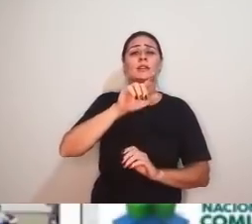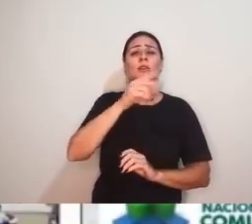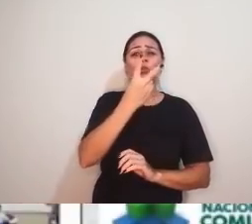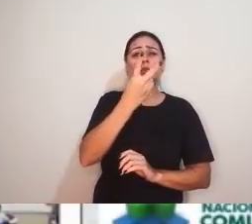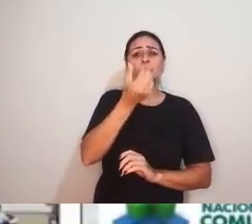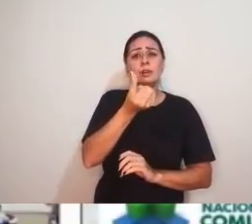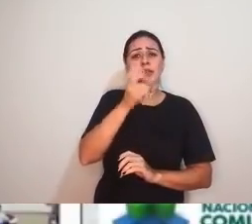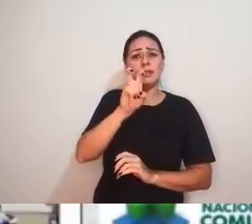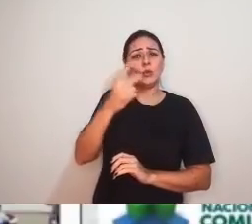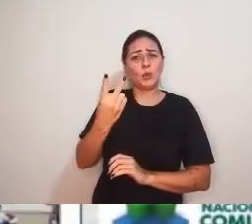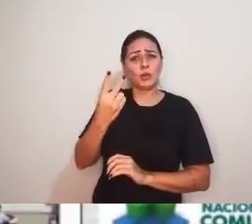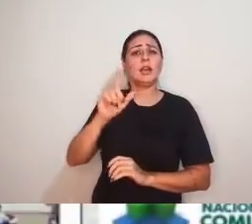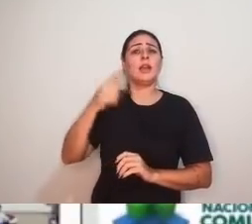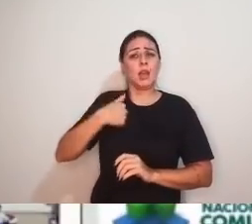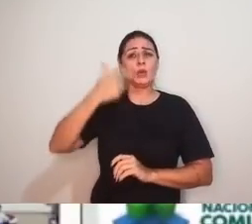da 5692.